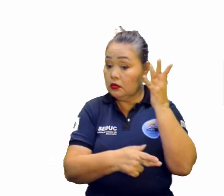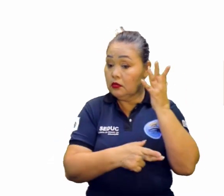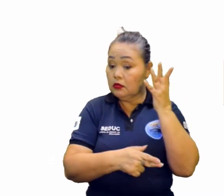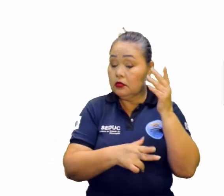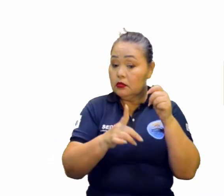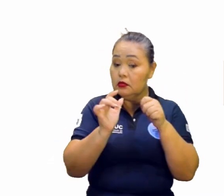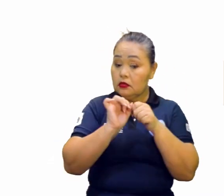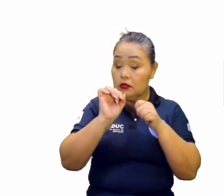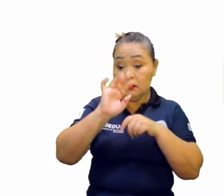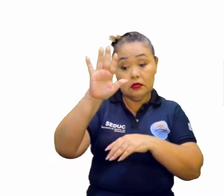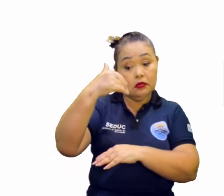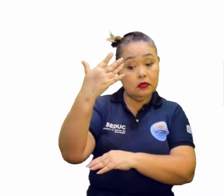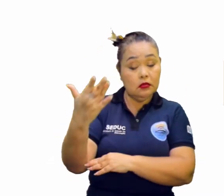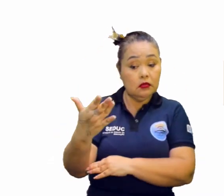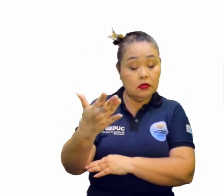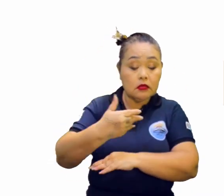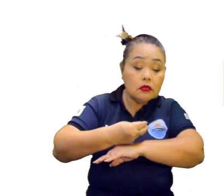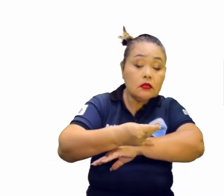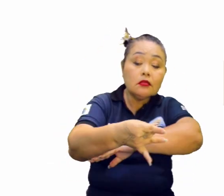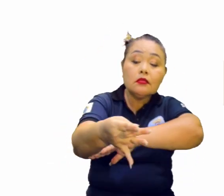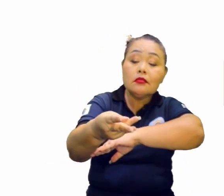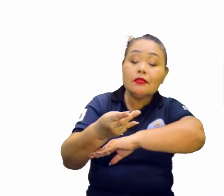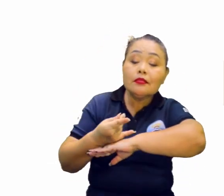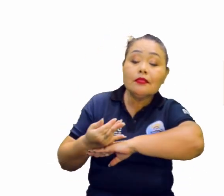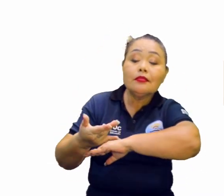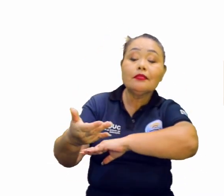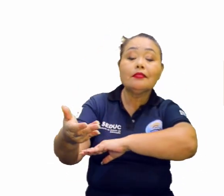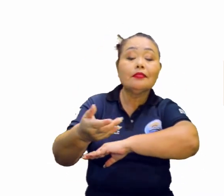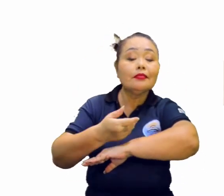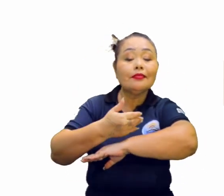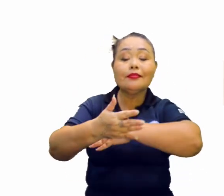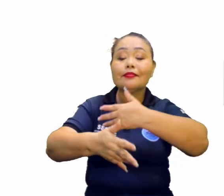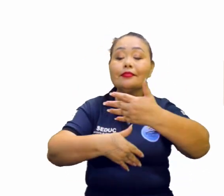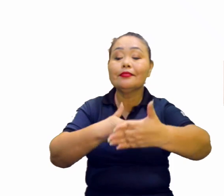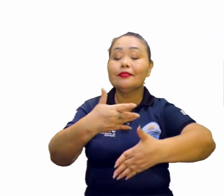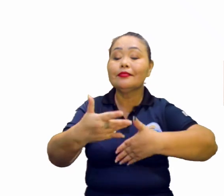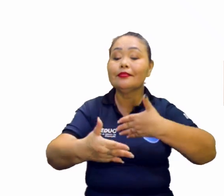derrubá-las sobre esse solo e elas vão estar fazendo esse processo de